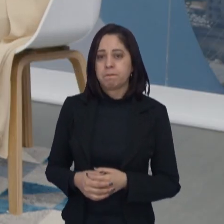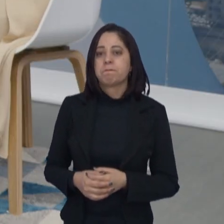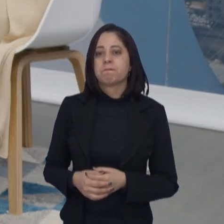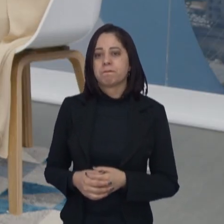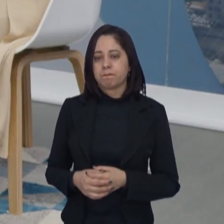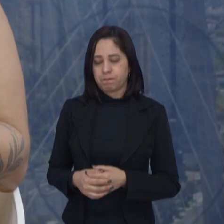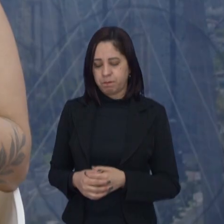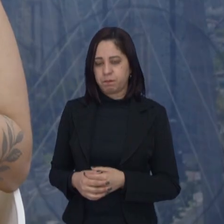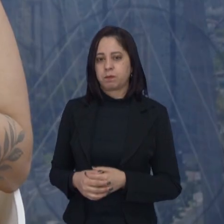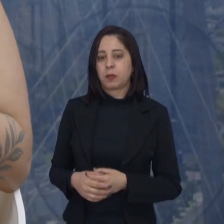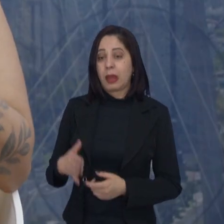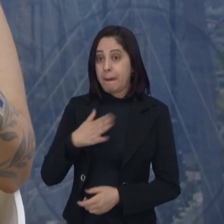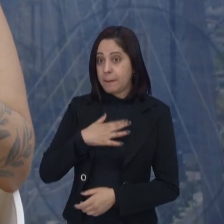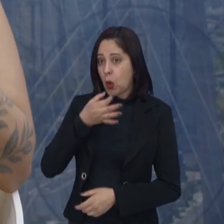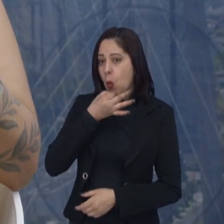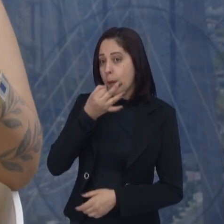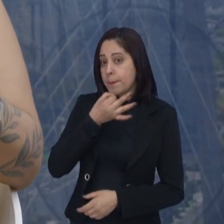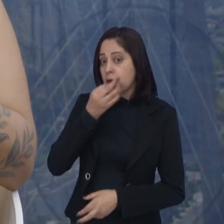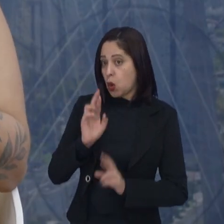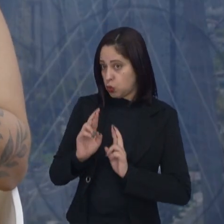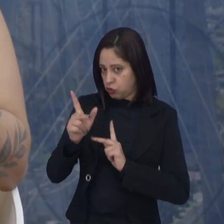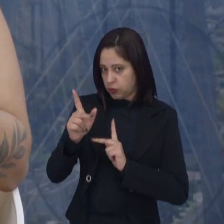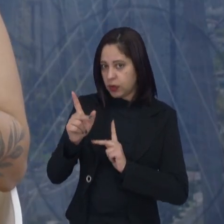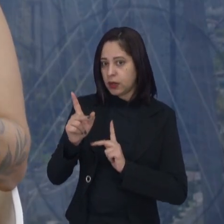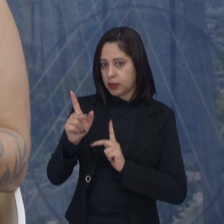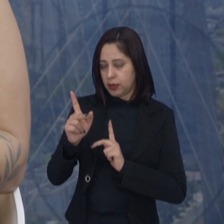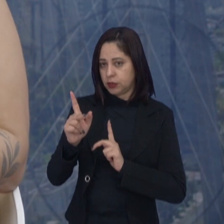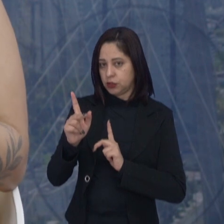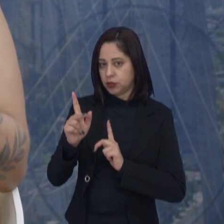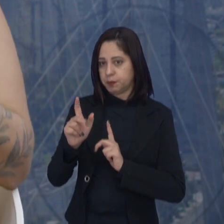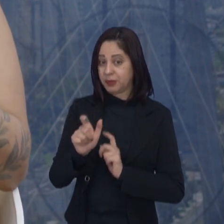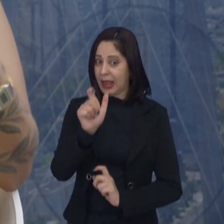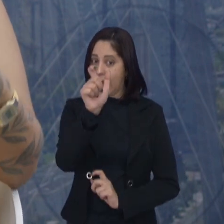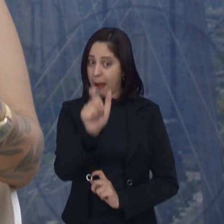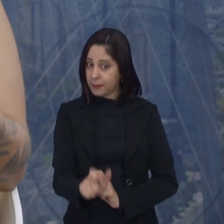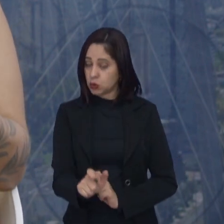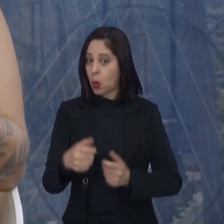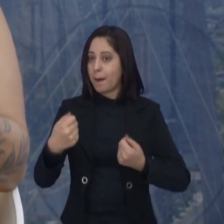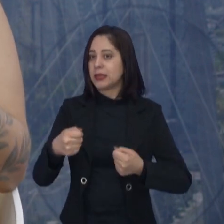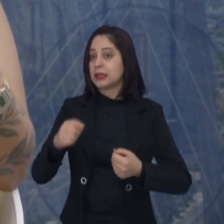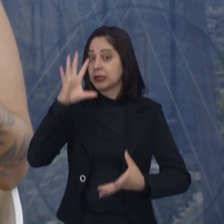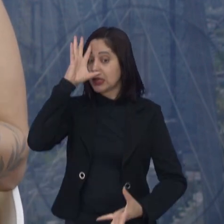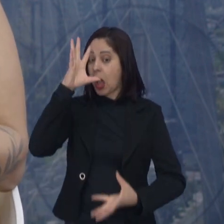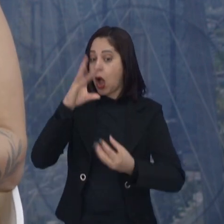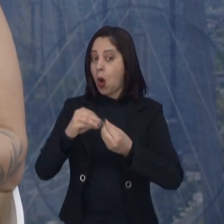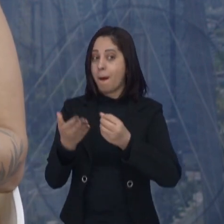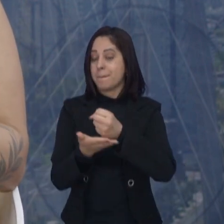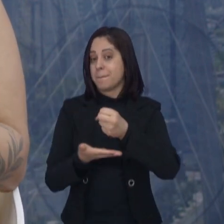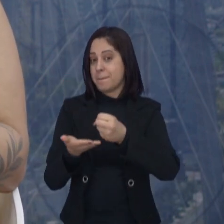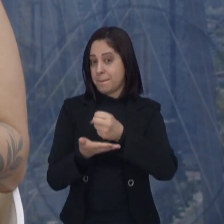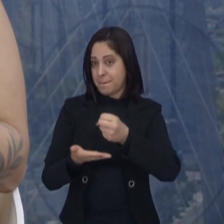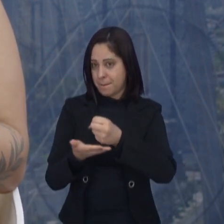pouco diferente, assim, eu super acho e precisa mesmo a pessoa entender o básico do que a plataforma que ela quer trabalhar oferece para